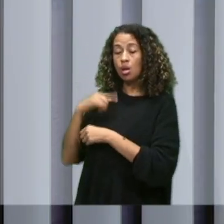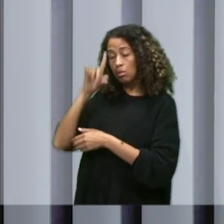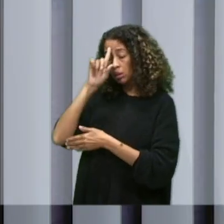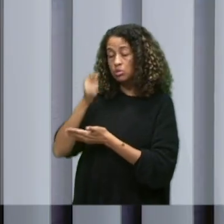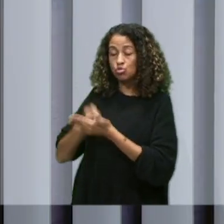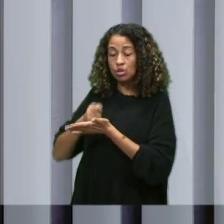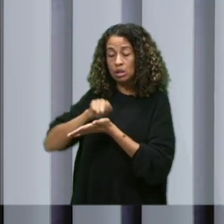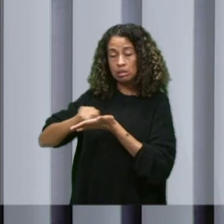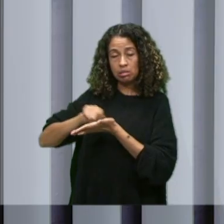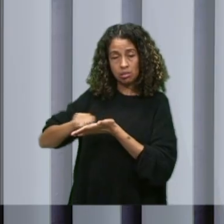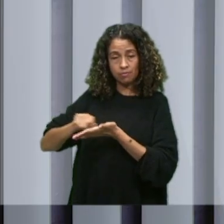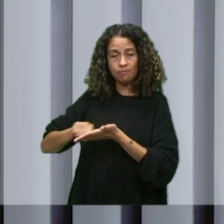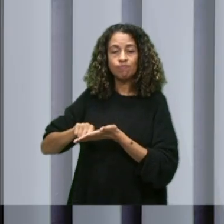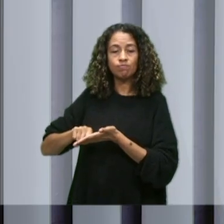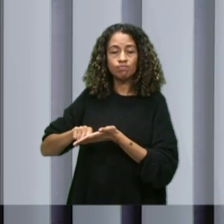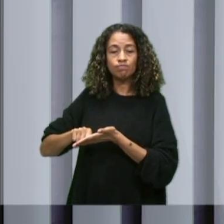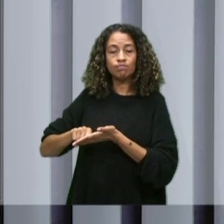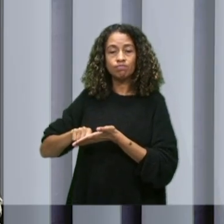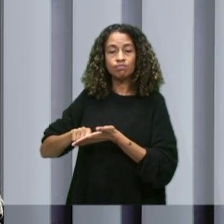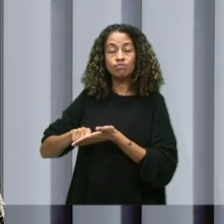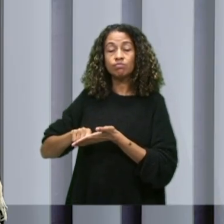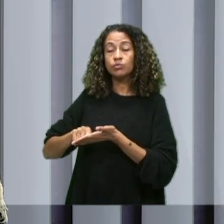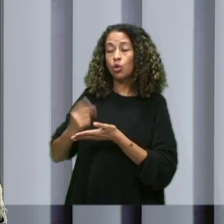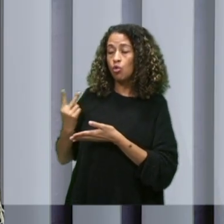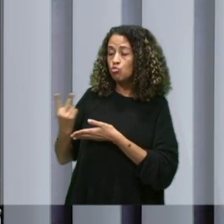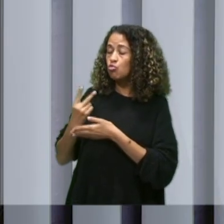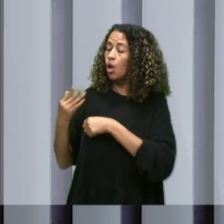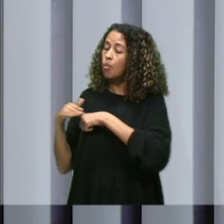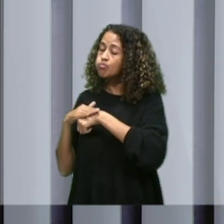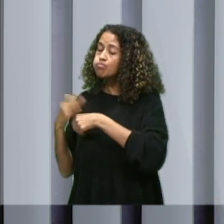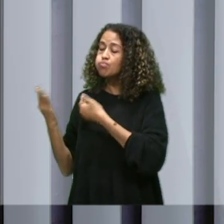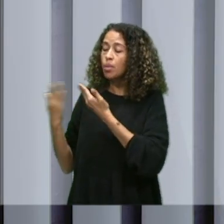história, a gente conversou muito.